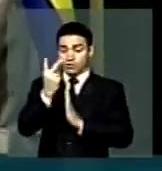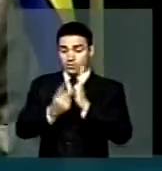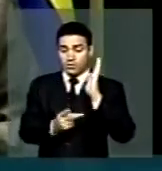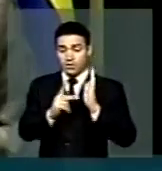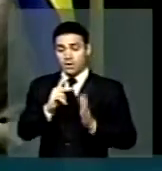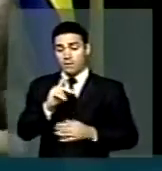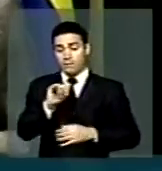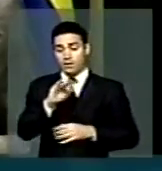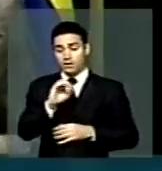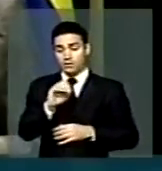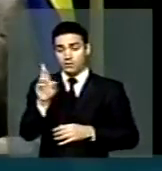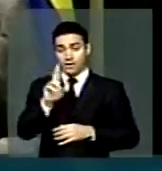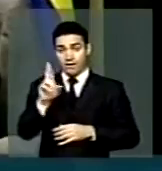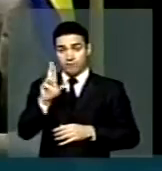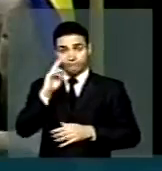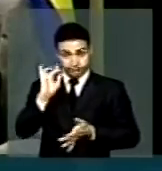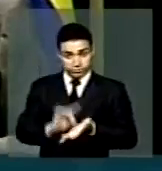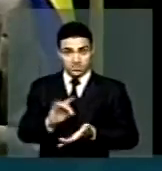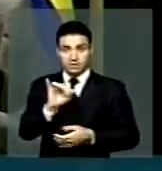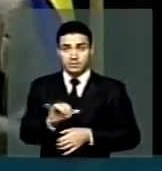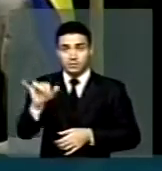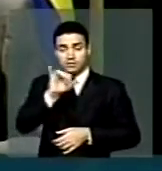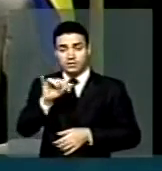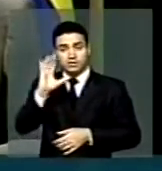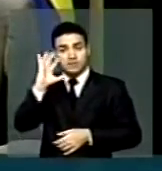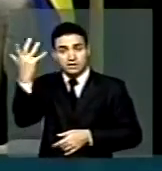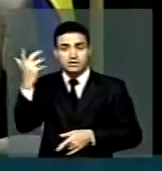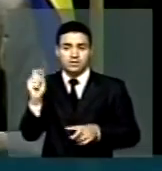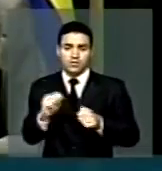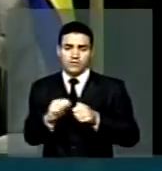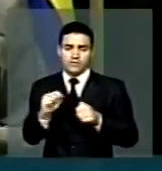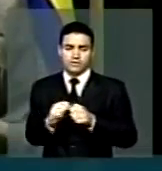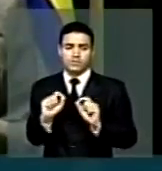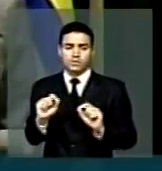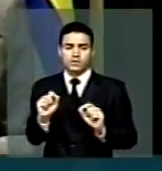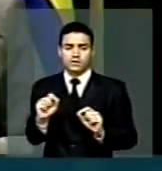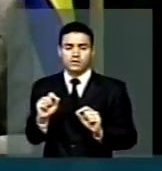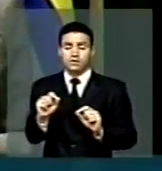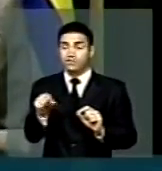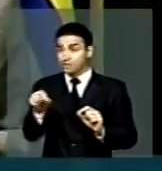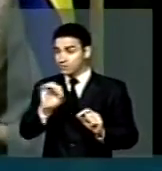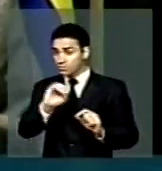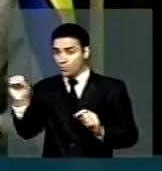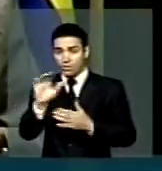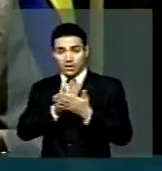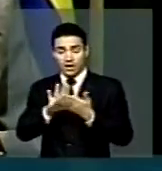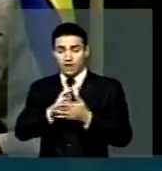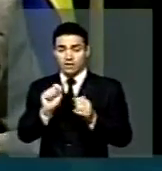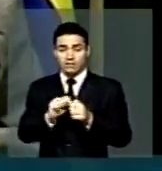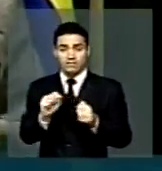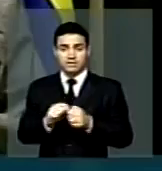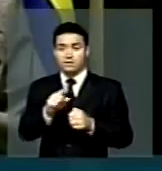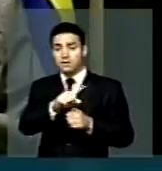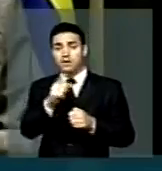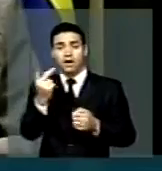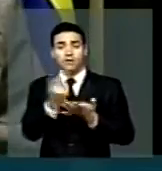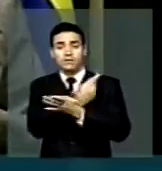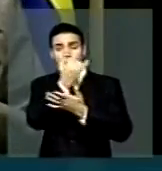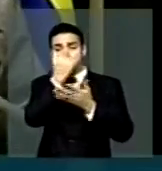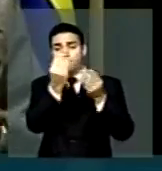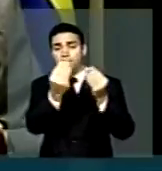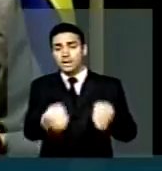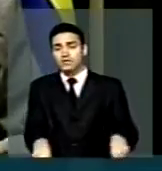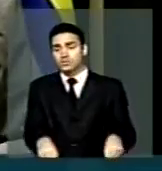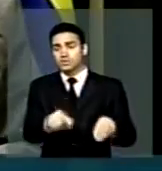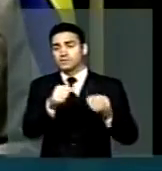foi importantíssimo a decisão que foi tomada de que nada seria feito em detrimento do